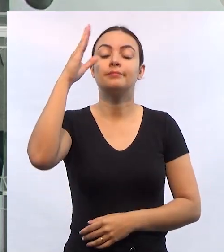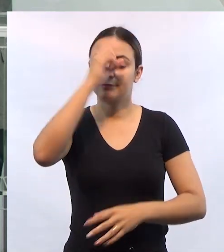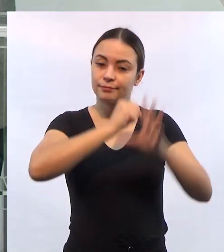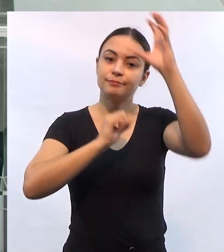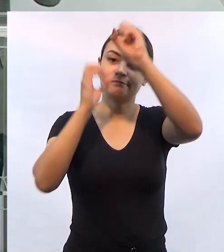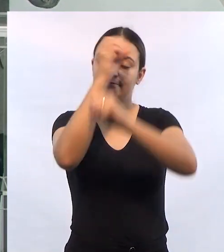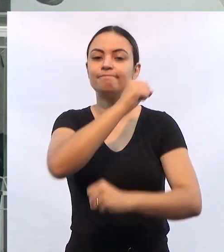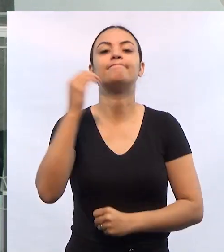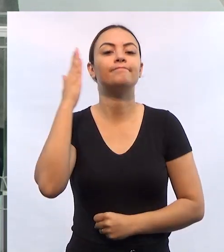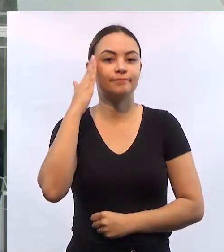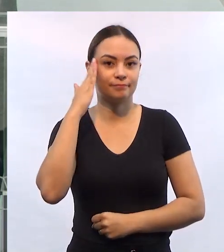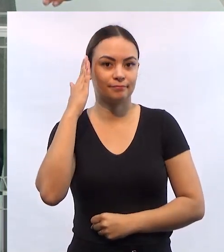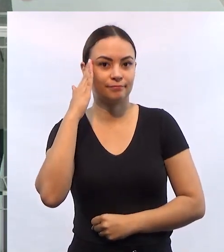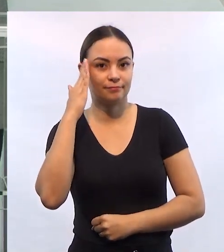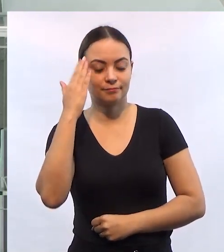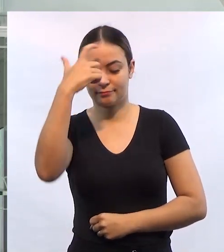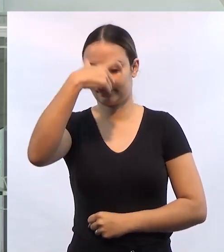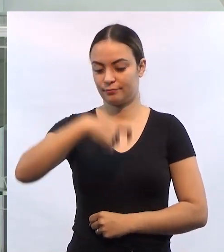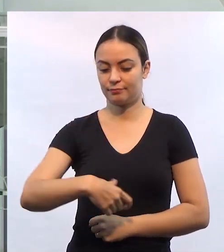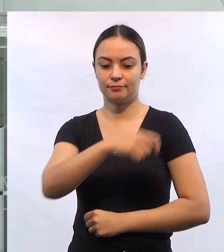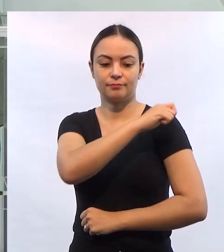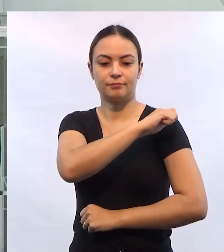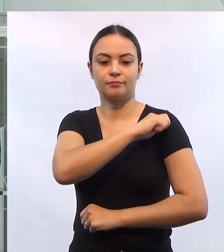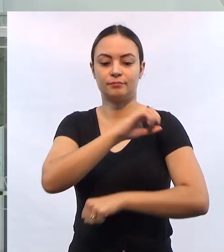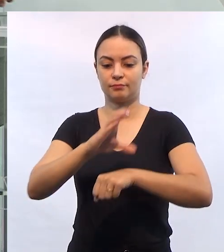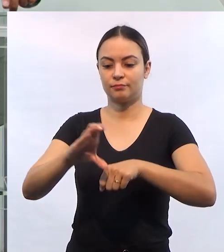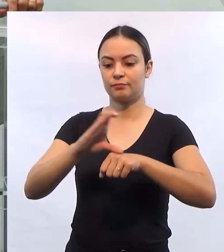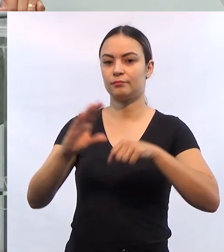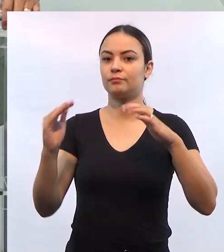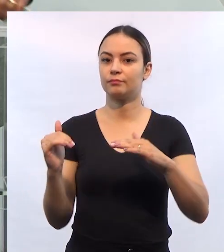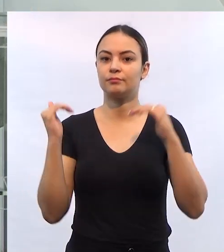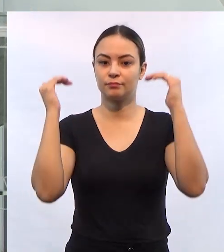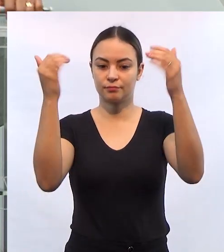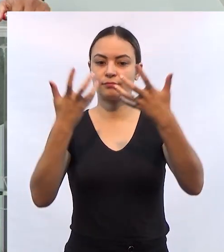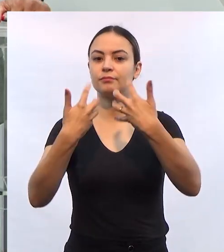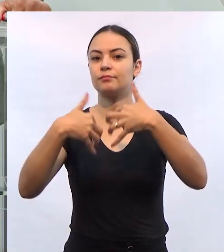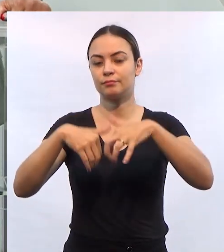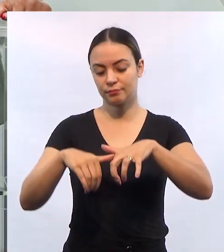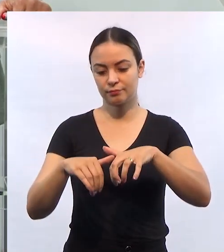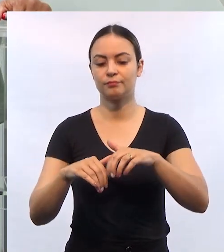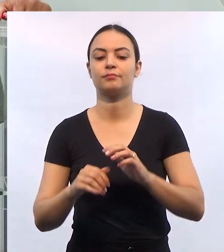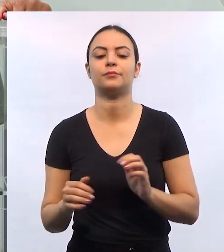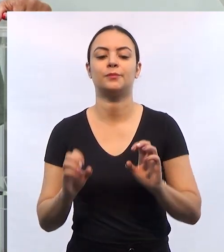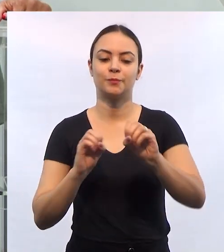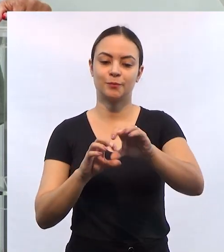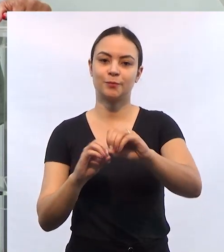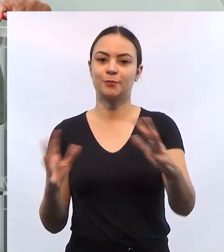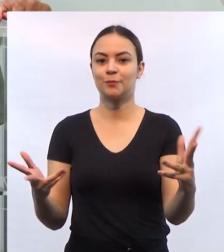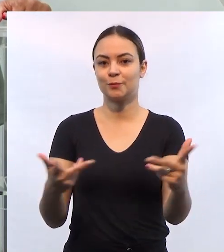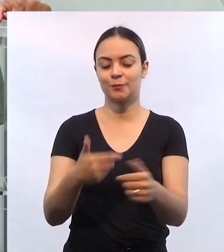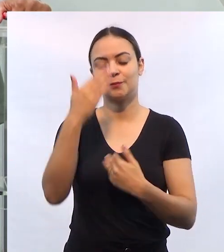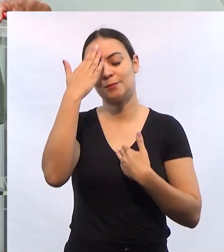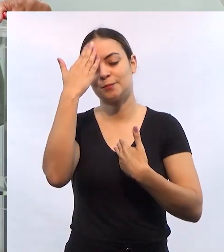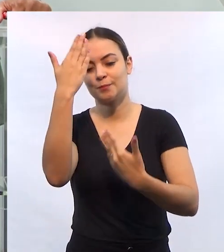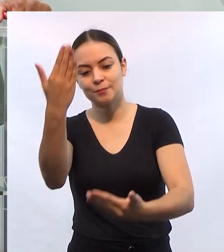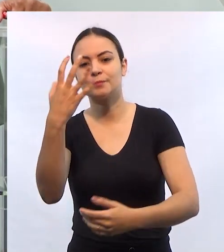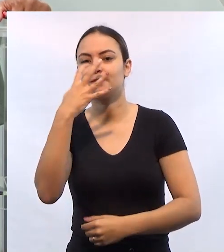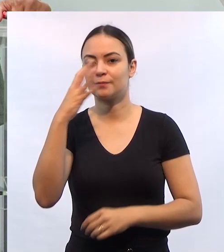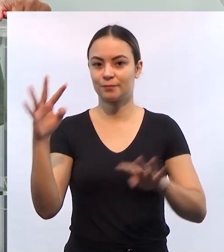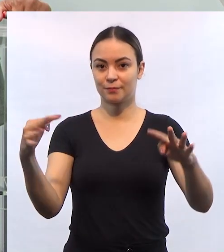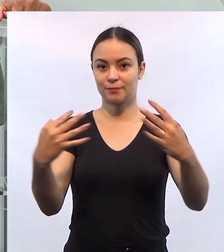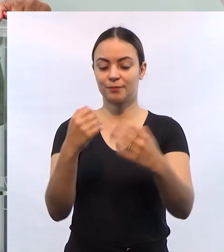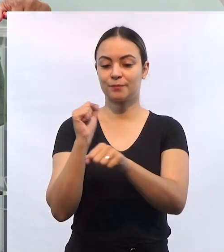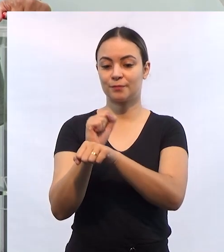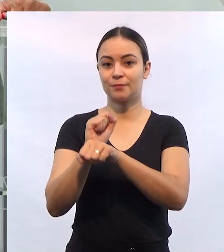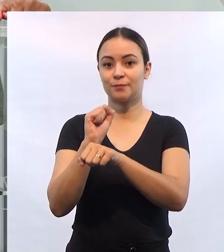daqui como um aluno, né, de curso superior do Instituto Federal de Rondônia, que oferta aí educação de qualidade. Então, muito obrigado pela